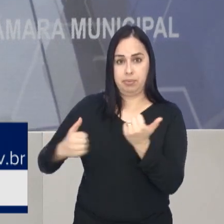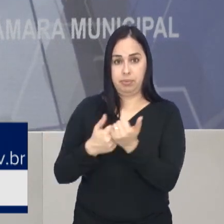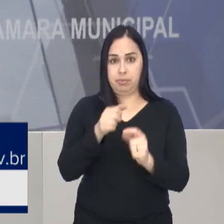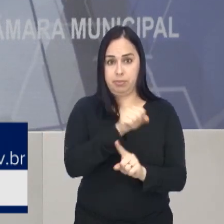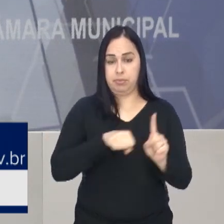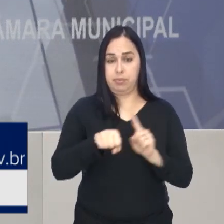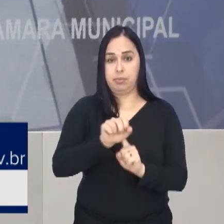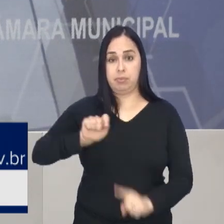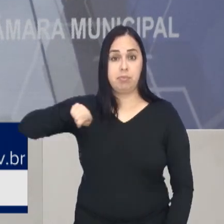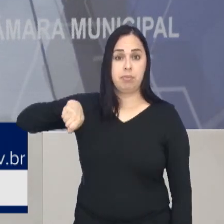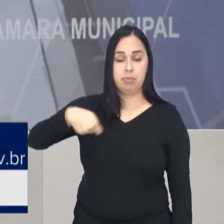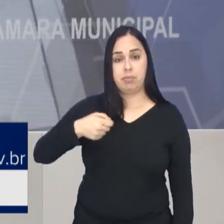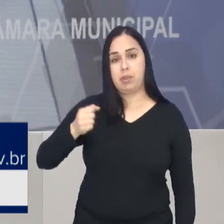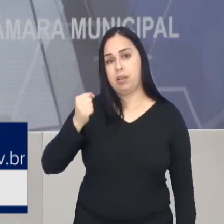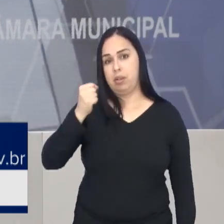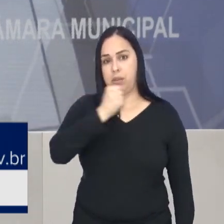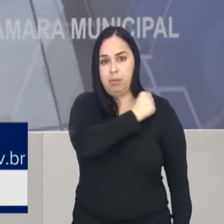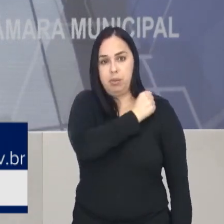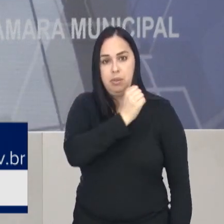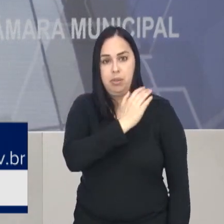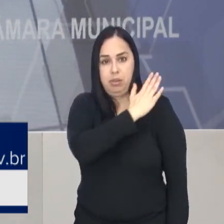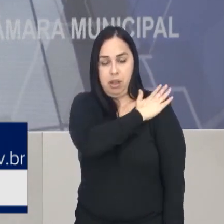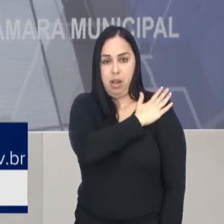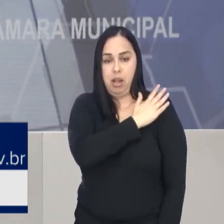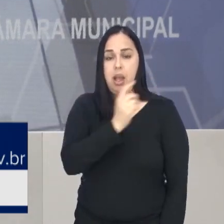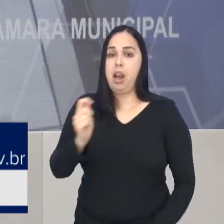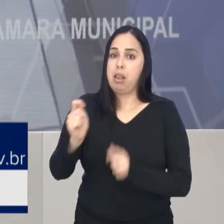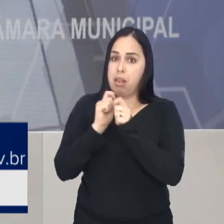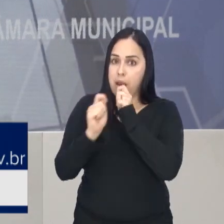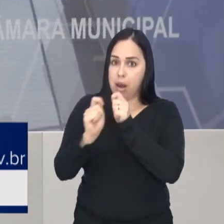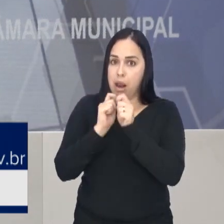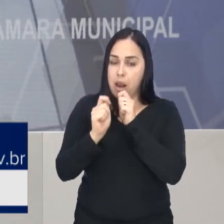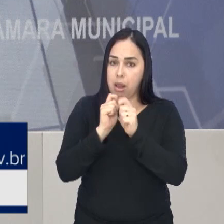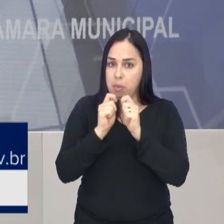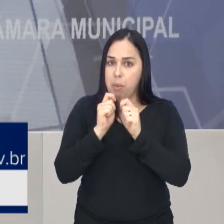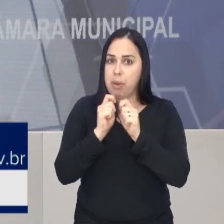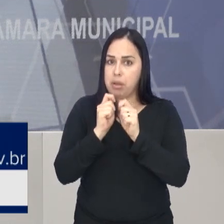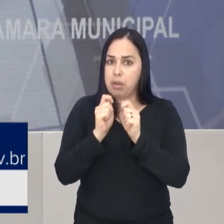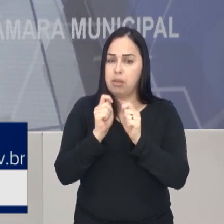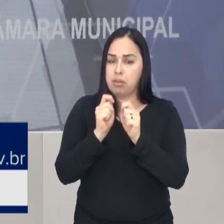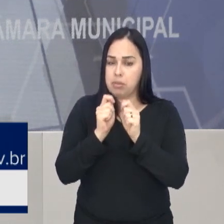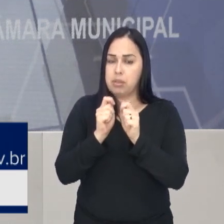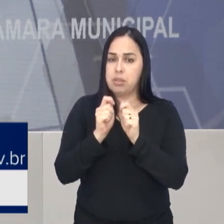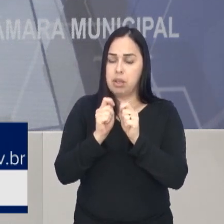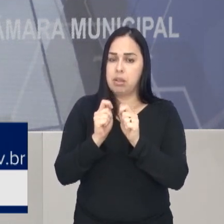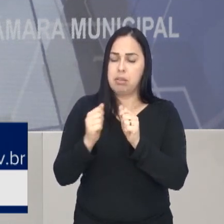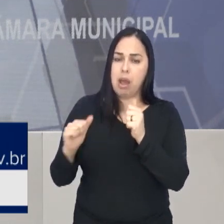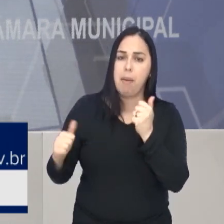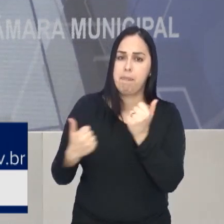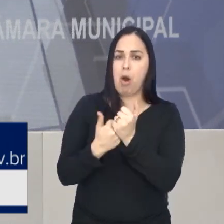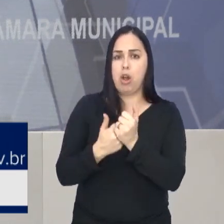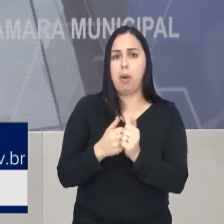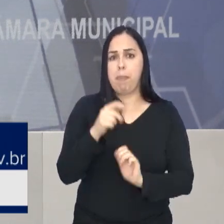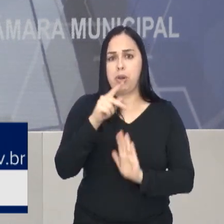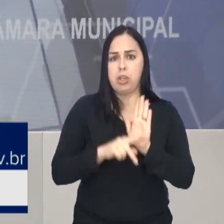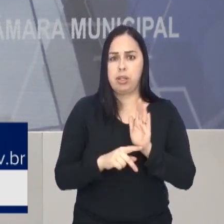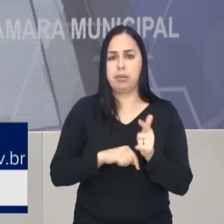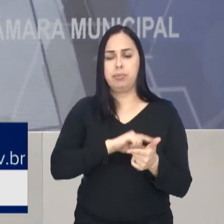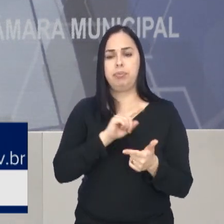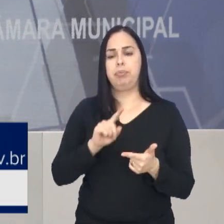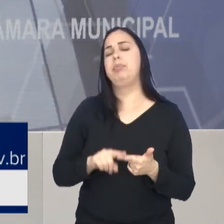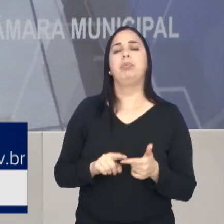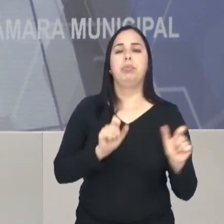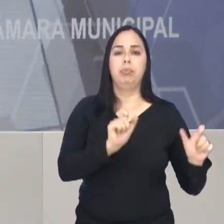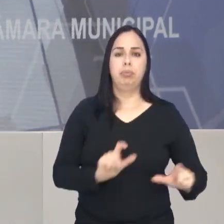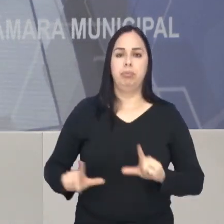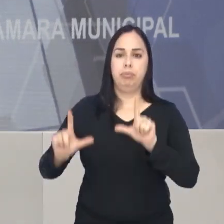o secretário Antero, que lhe deu uma entrevista ao Vale News 300, dando um apoio ao nosso projeto. Próximo, Betão,